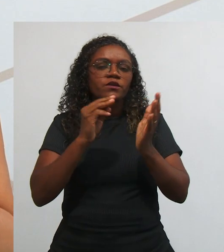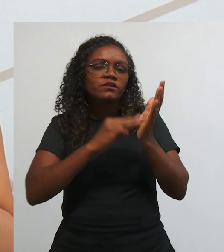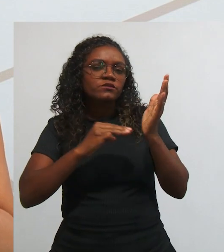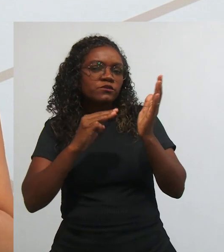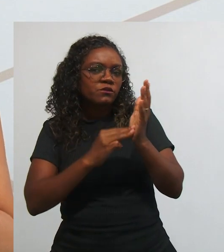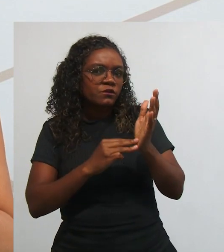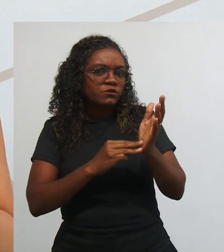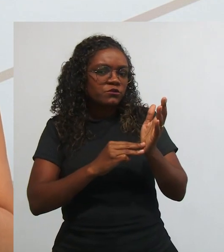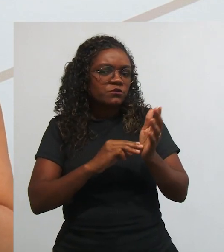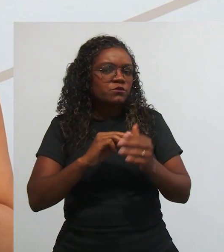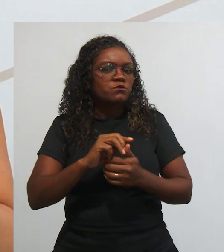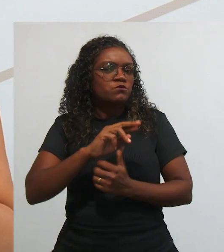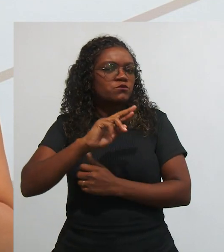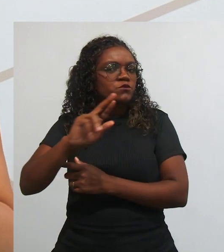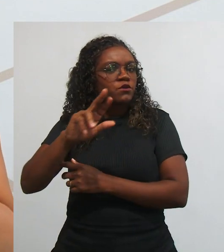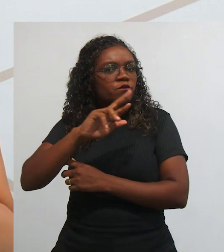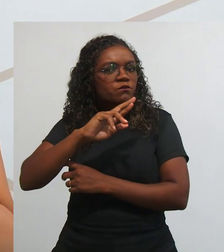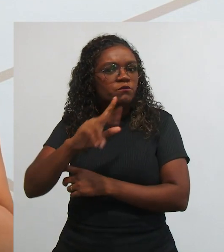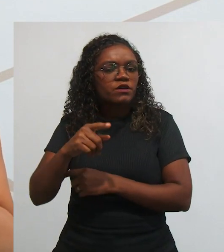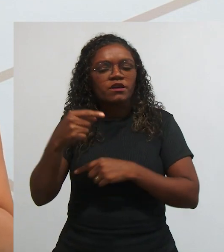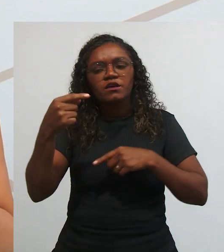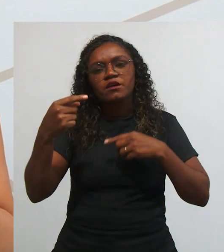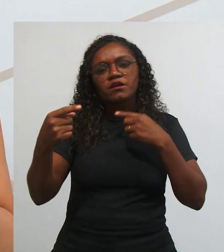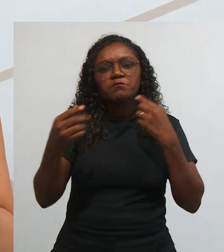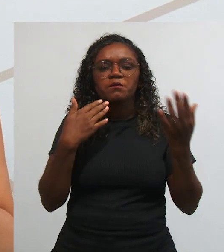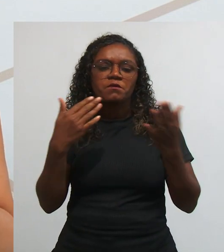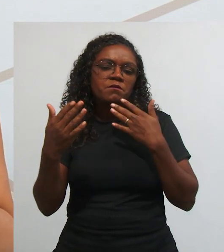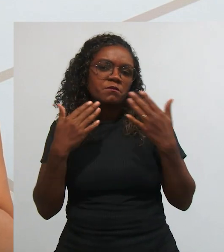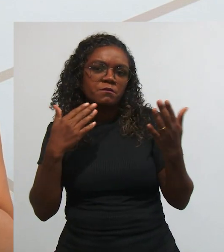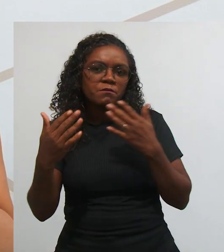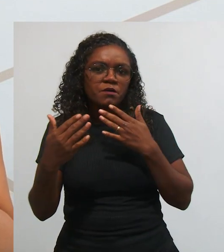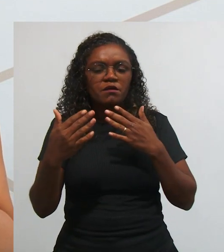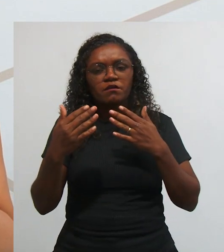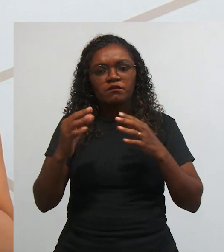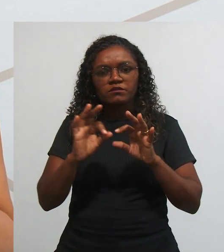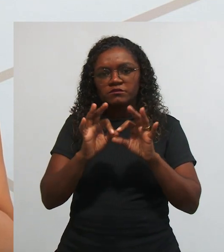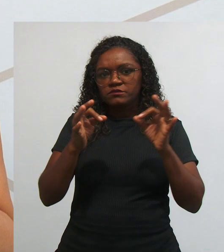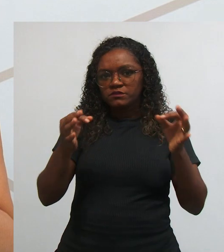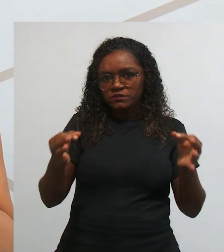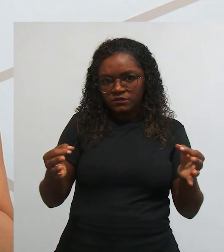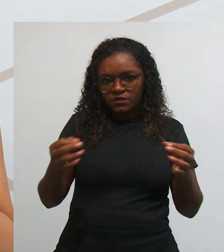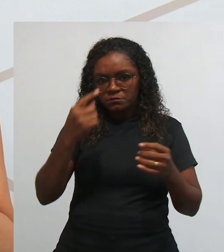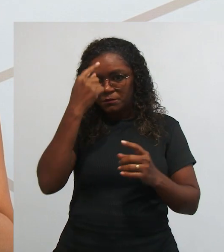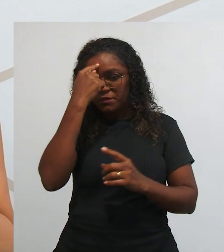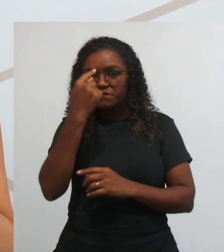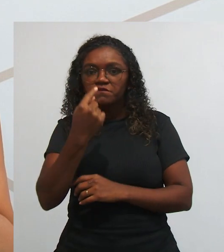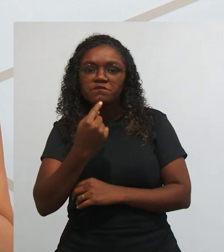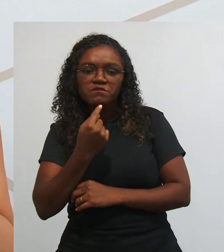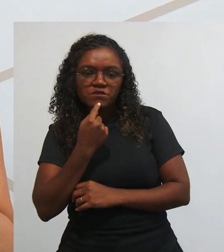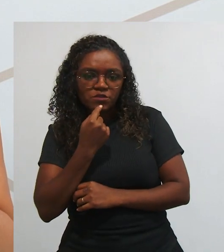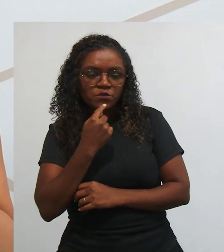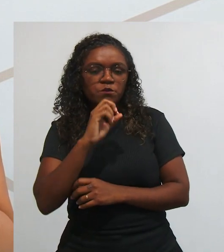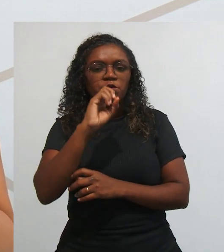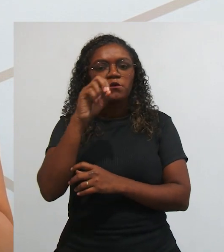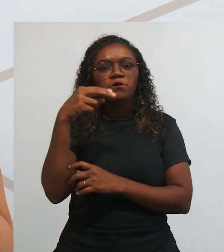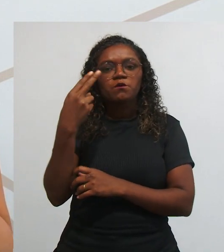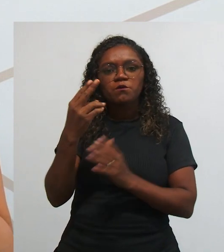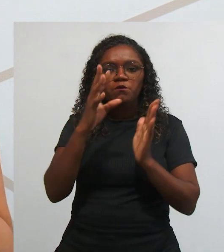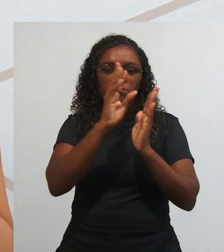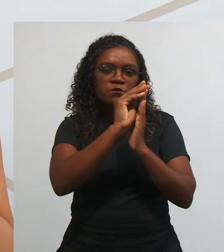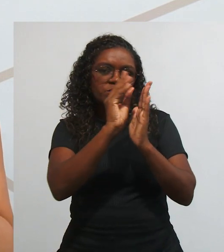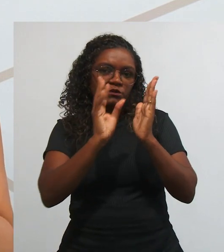tem nada a ver com um discurso bancário, meramente transferidor do perfil do objeto ou